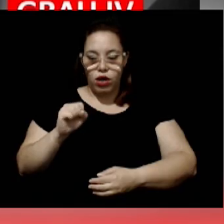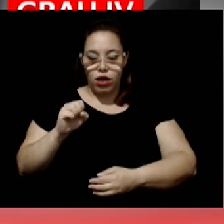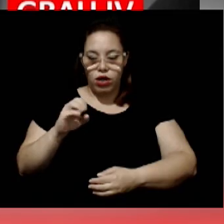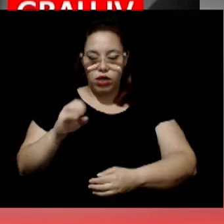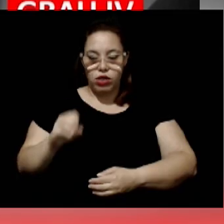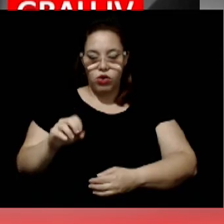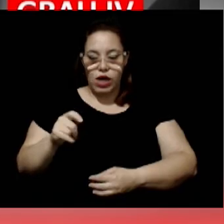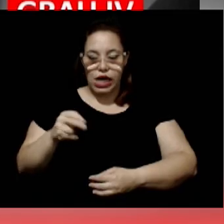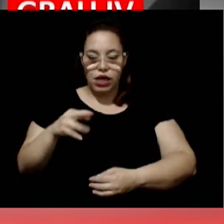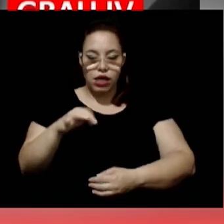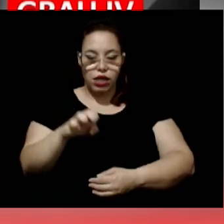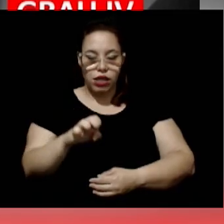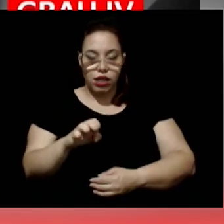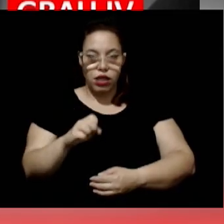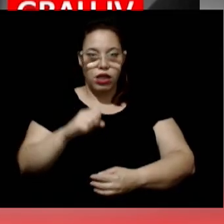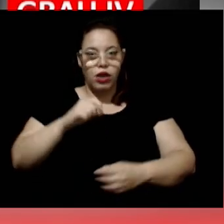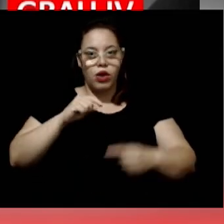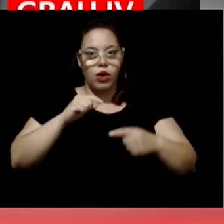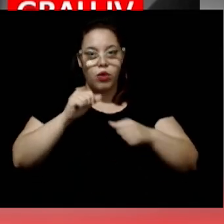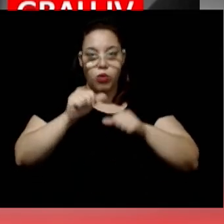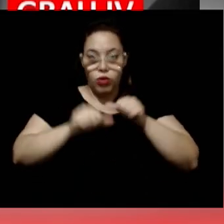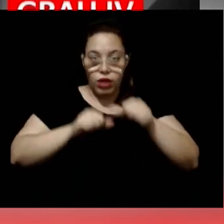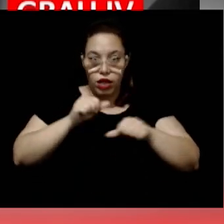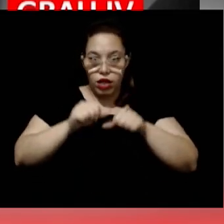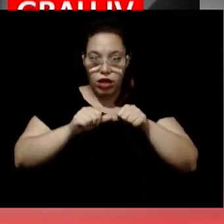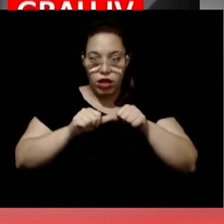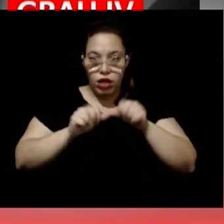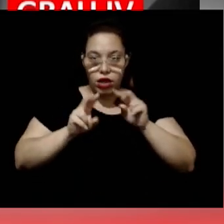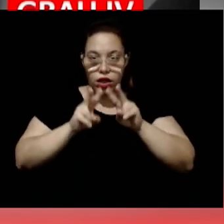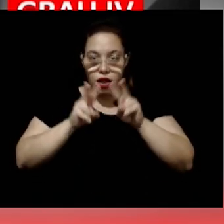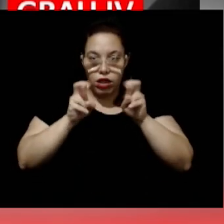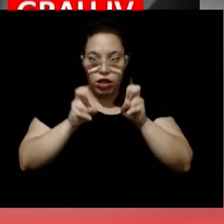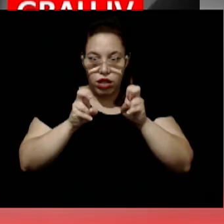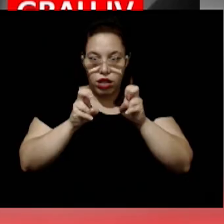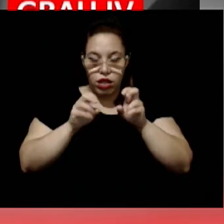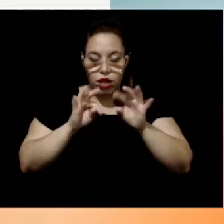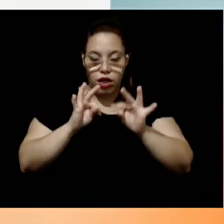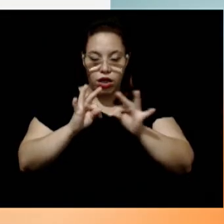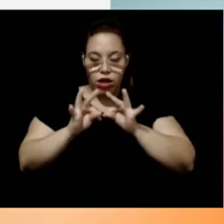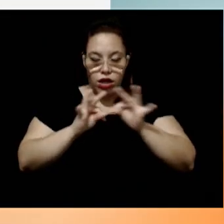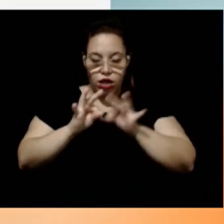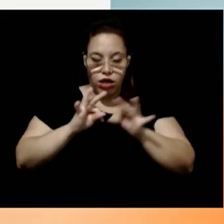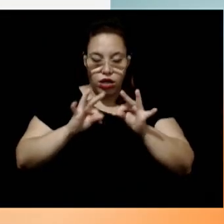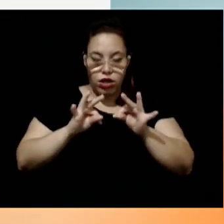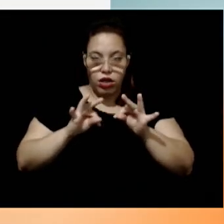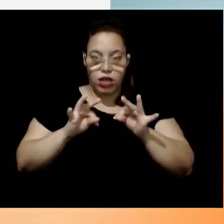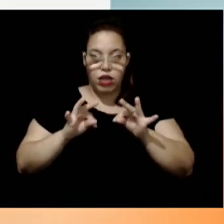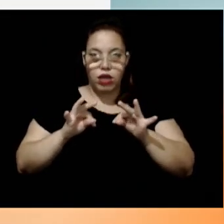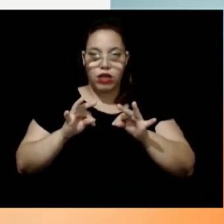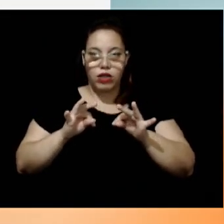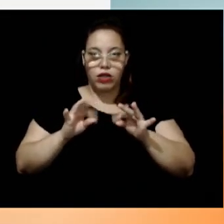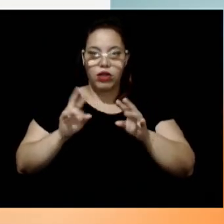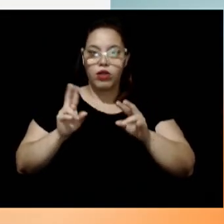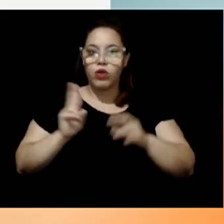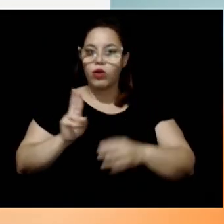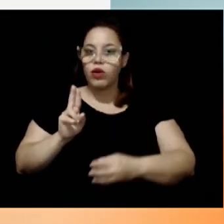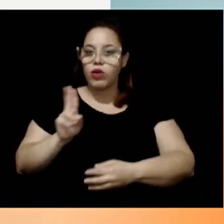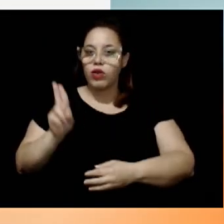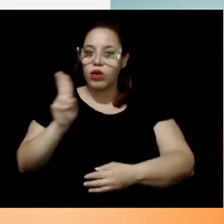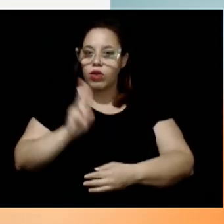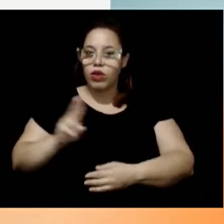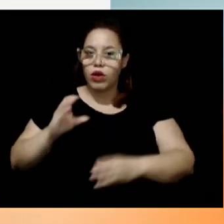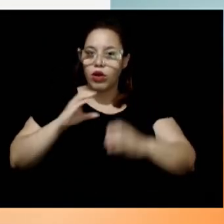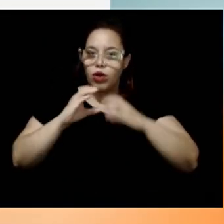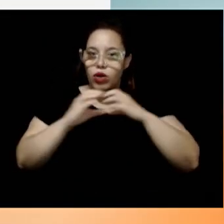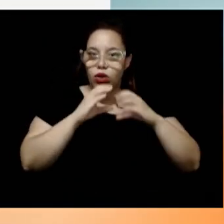mudar esse termo artrose, ele é popular, nós mesmos, os médicos, usamos, que às vezes a comunicação com o paciente é mais